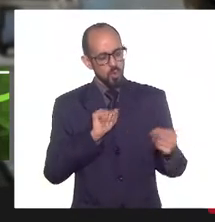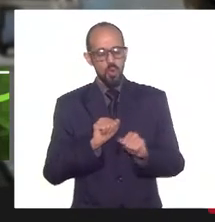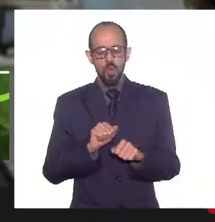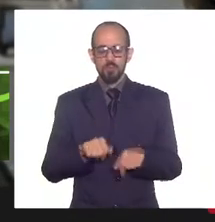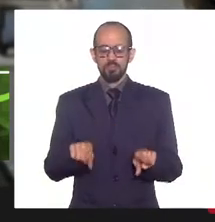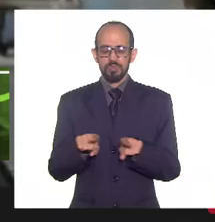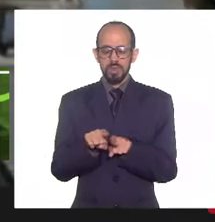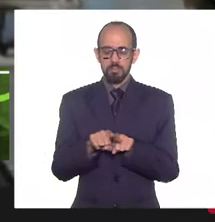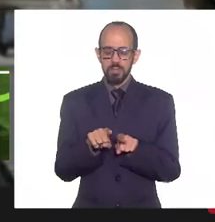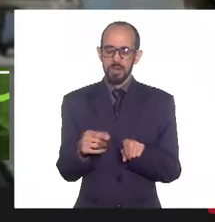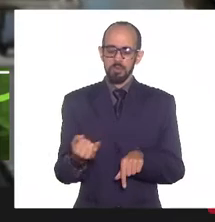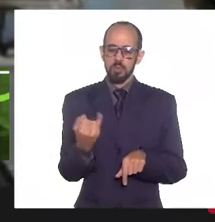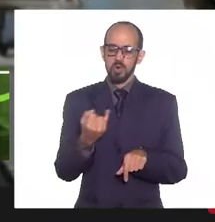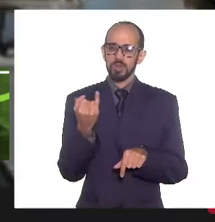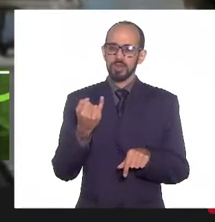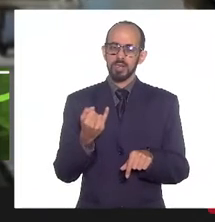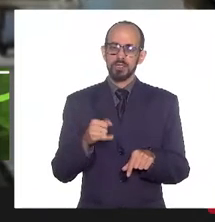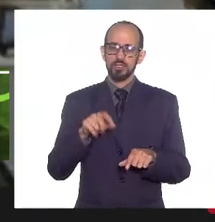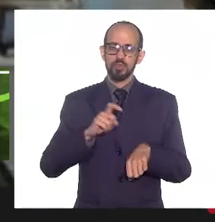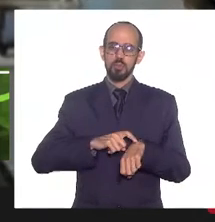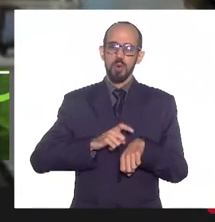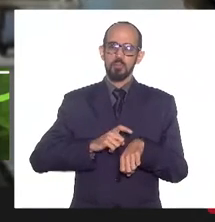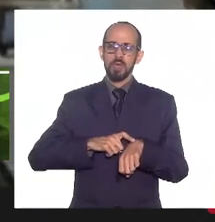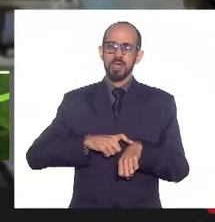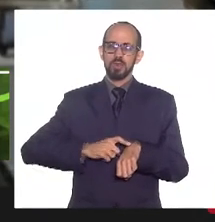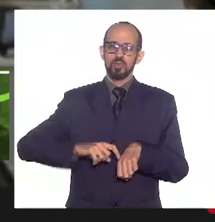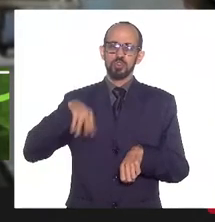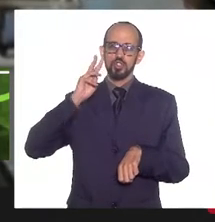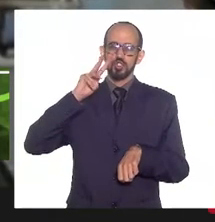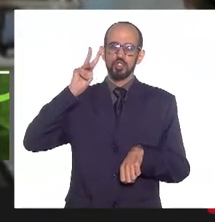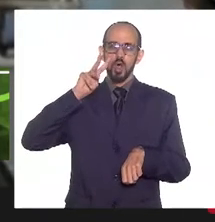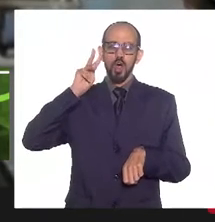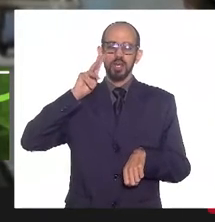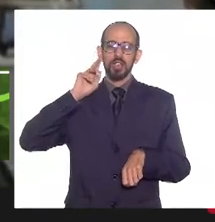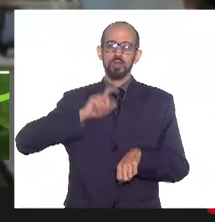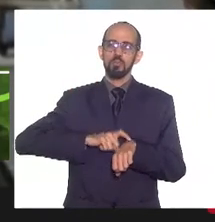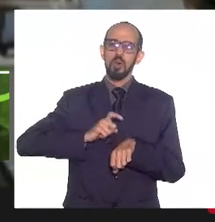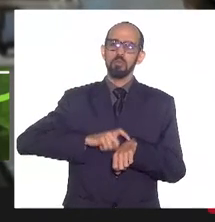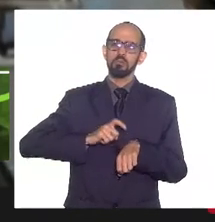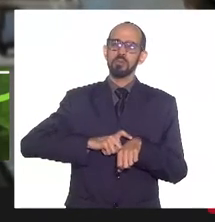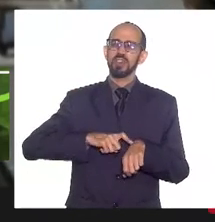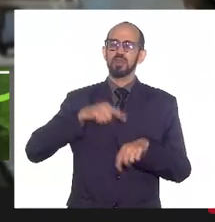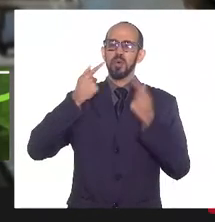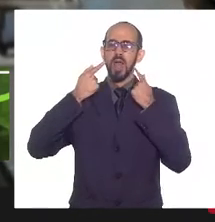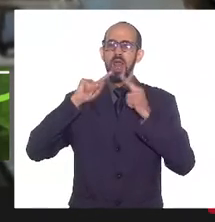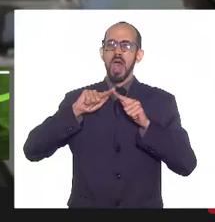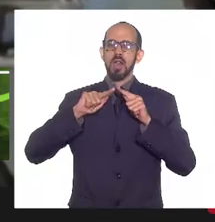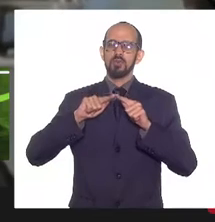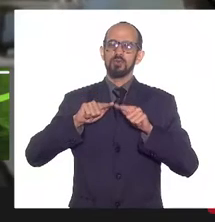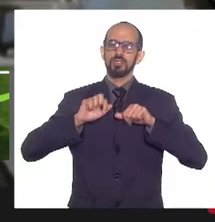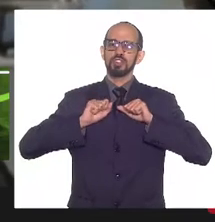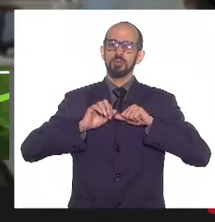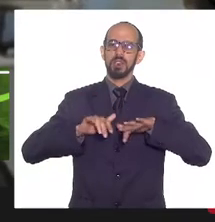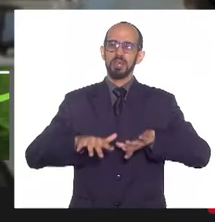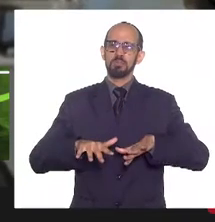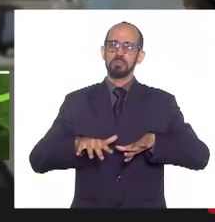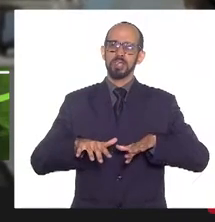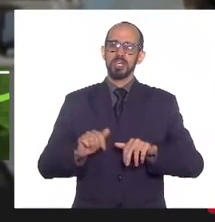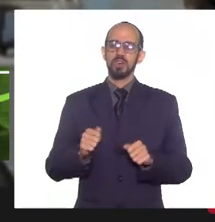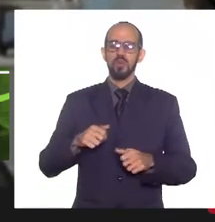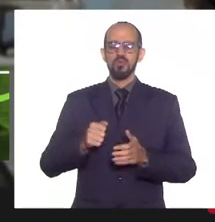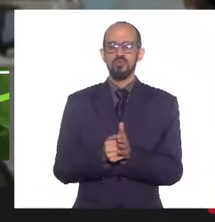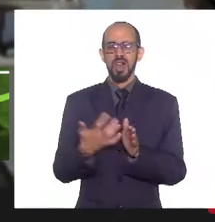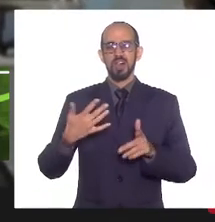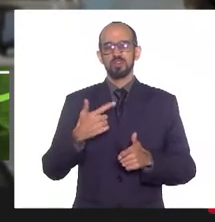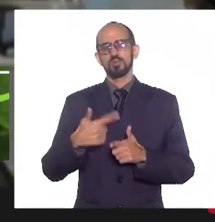importantíssimo nesse momento histórico nesse momento tão grave pandêmico com tantas questões